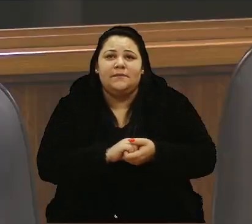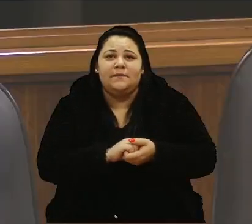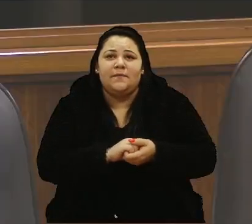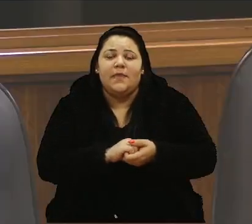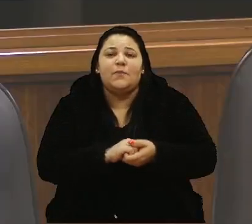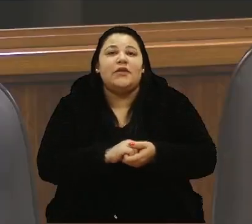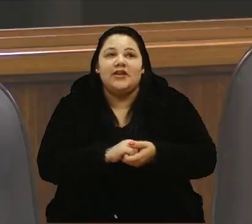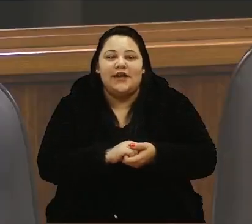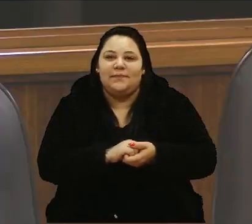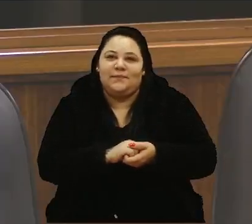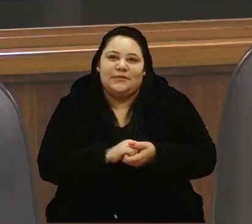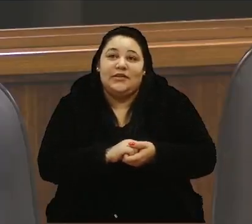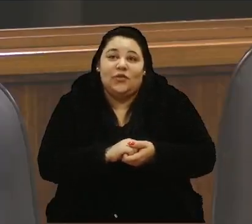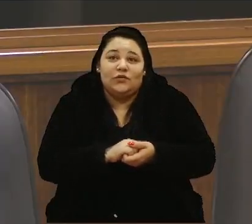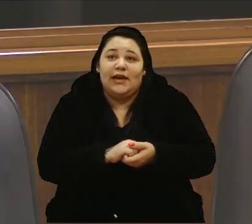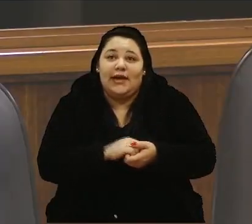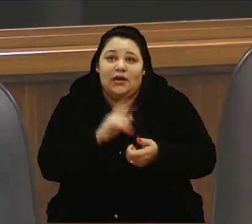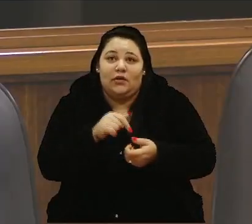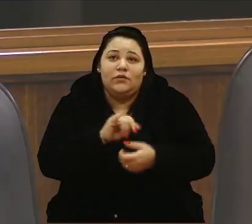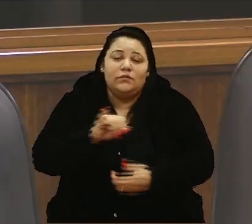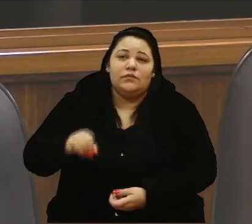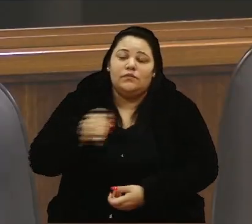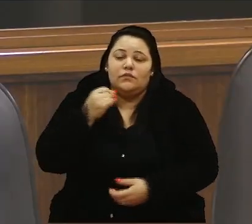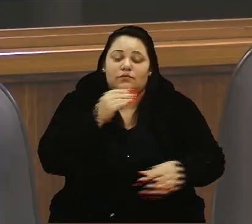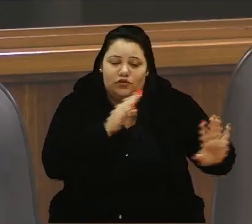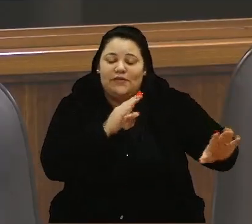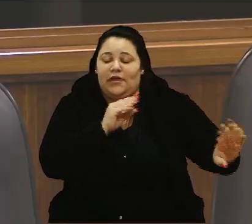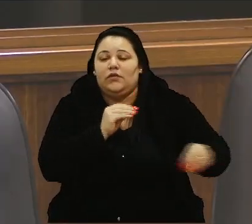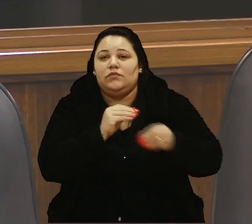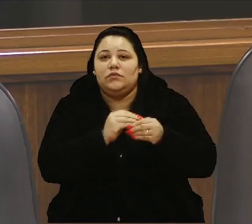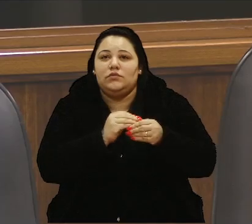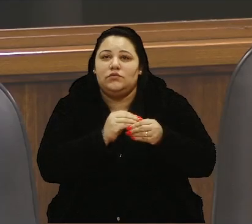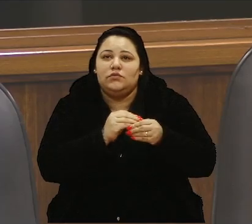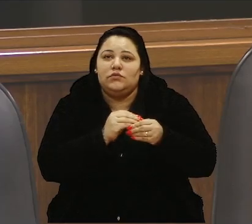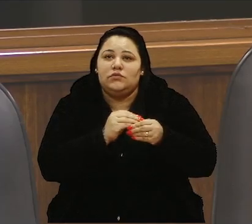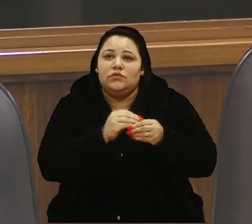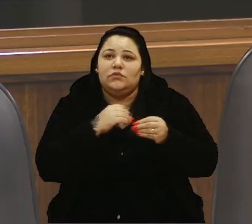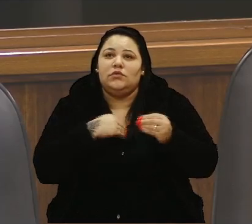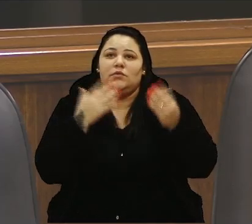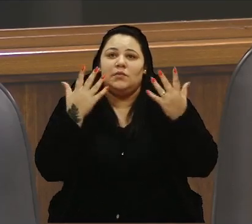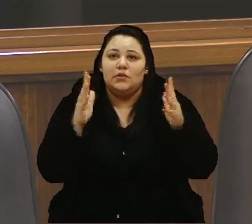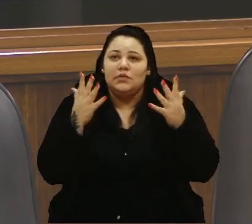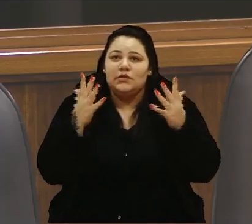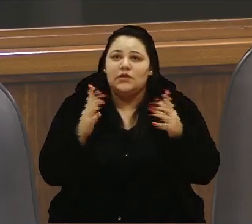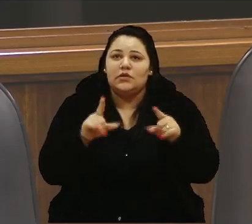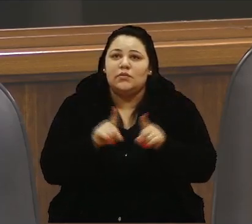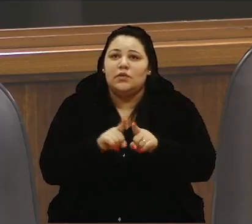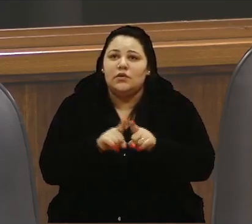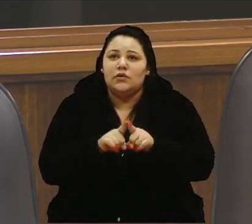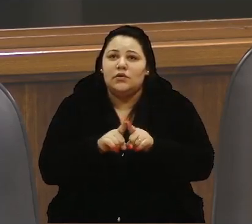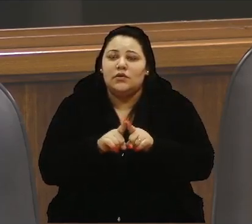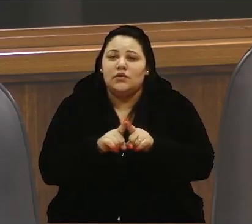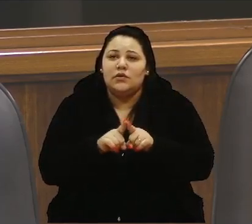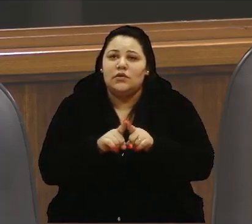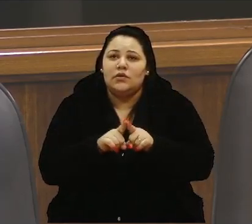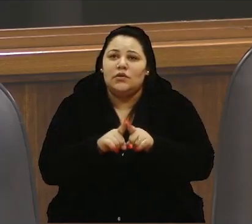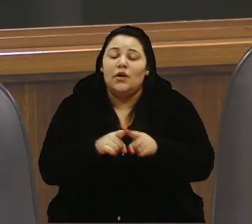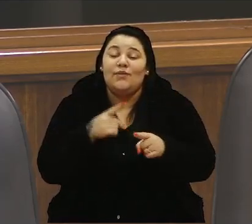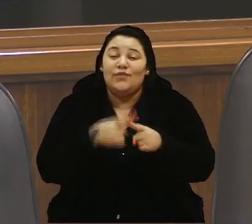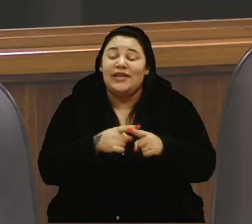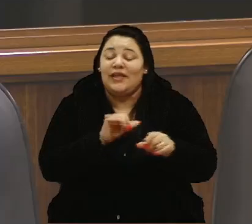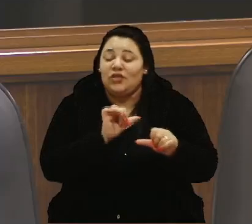fato, vou aproveitar e me somar a essa parabenização, porque são